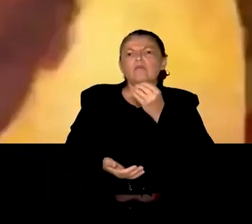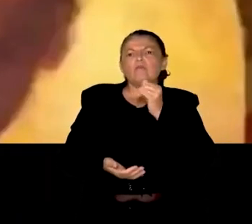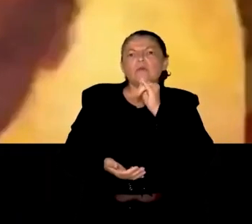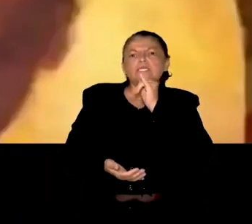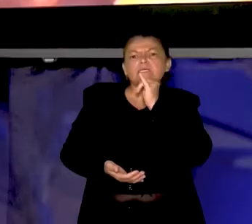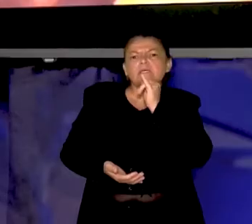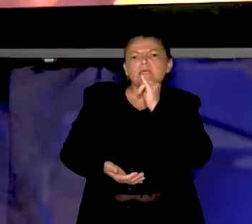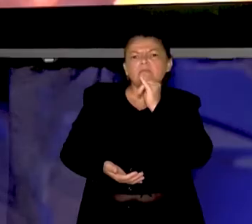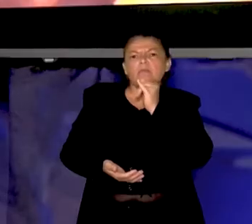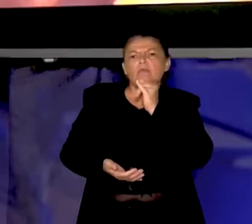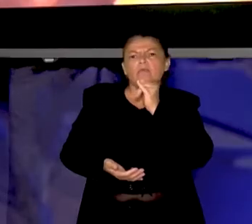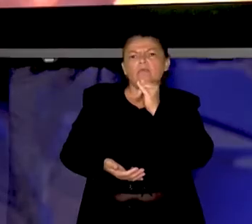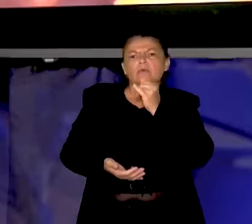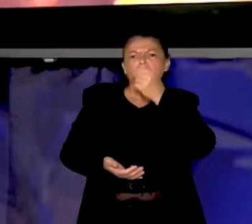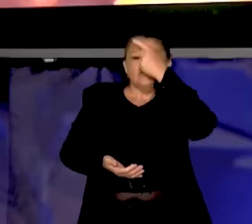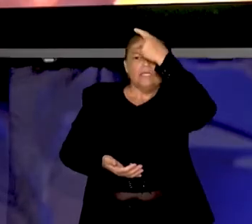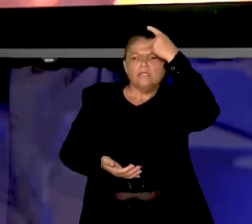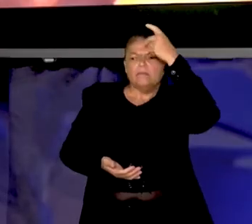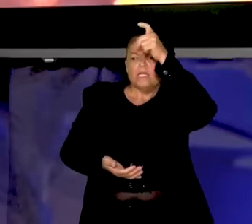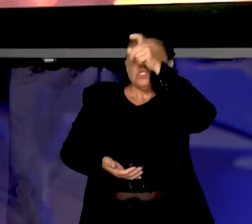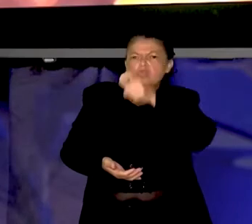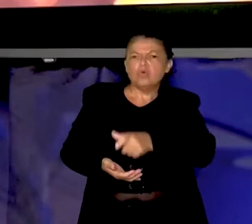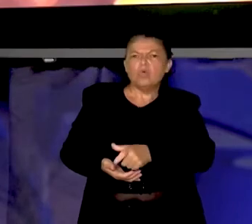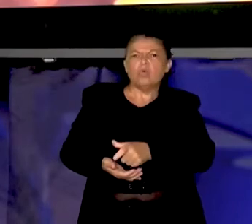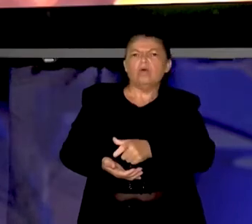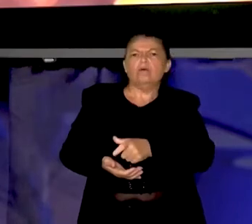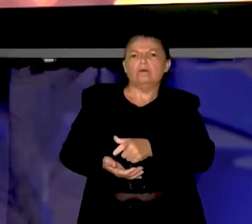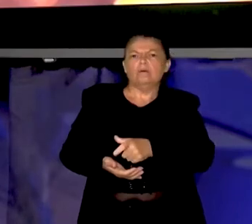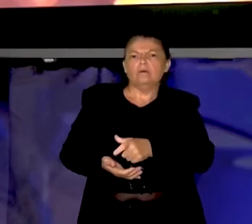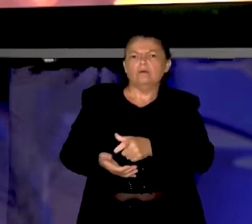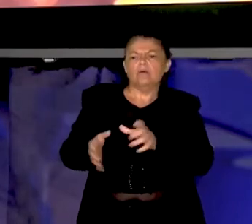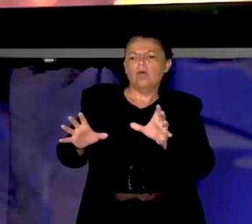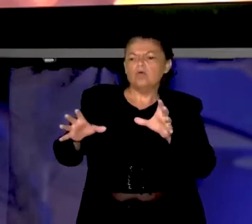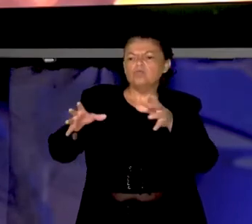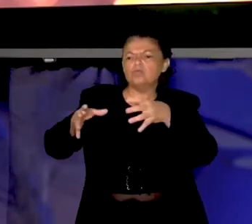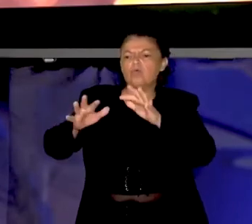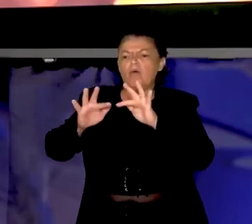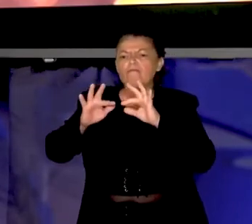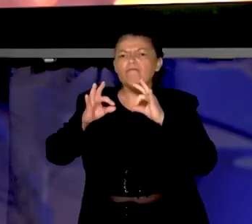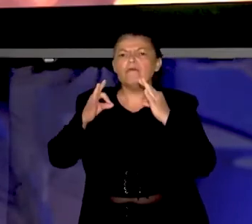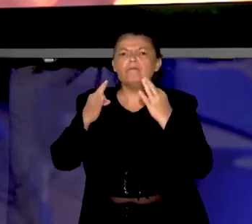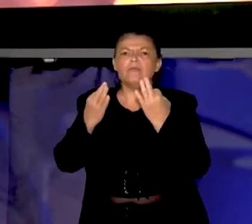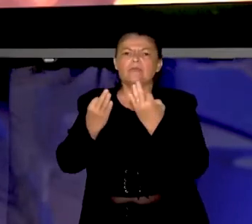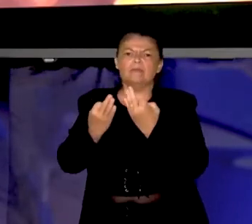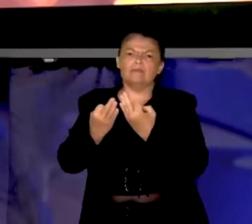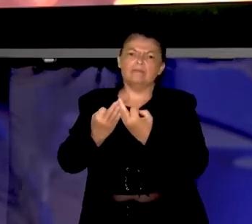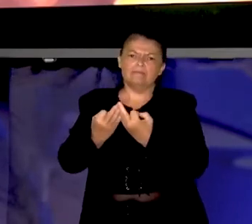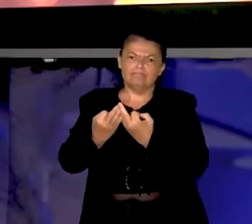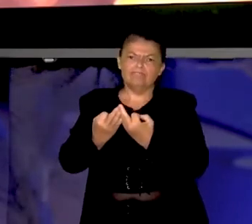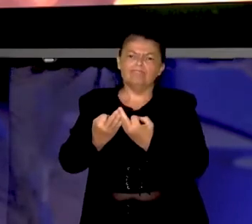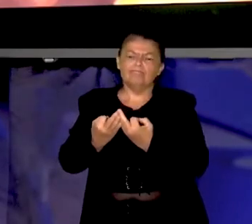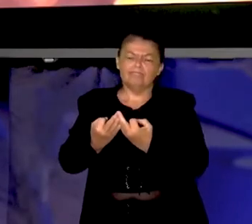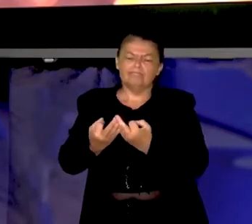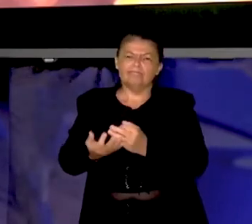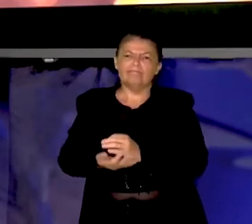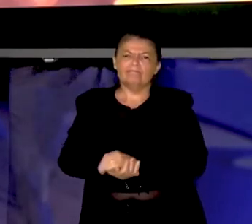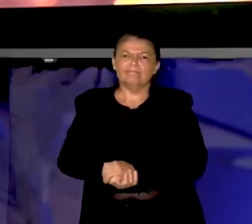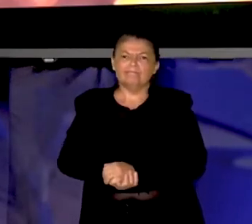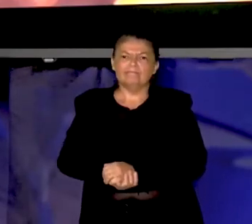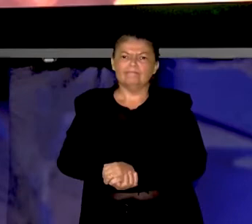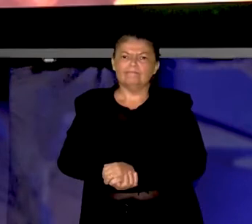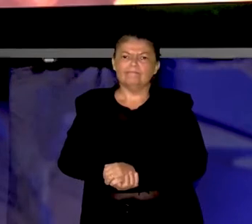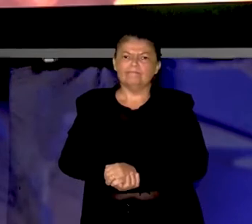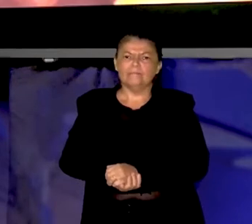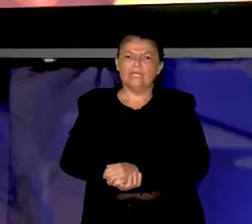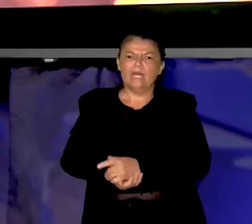mesma causa, a causa da liberdade, esta luta dele não era uma luta, olha que interessante,